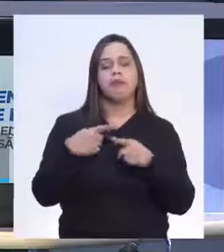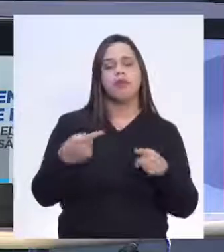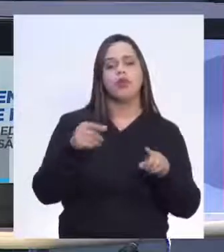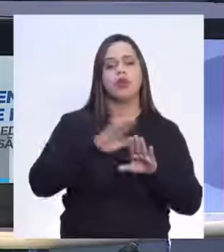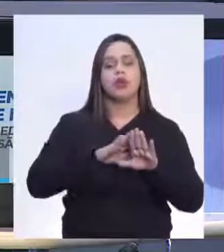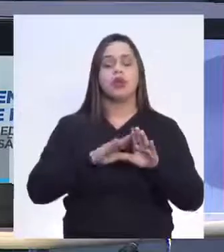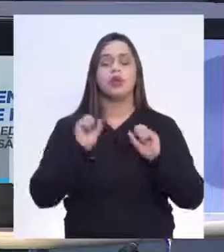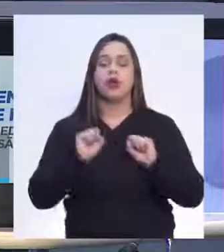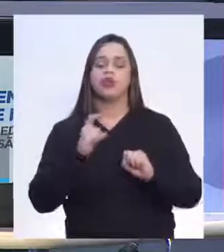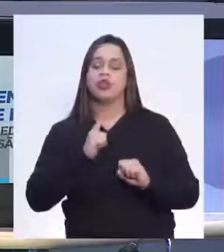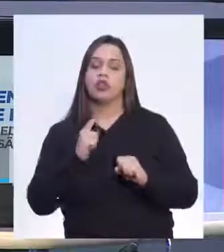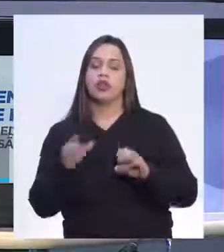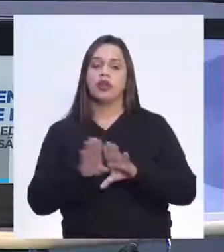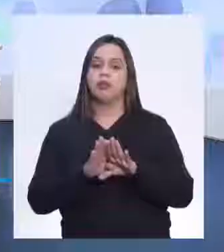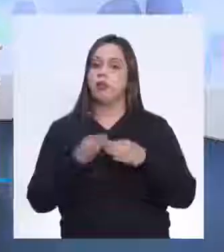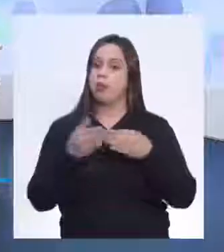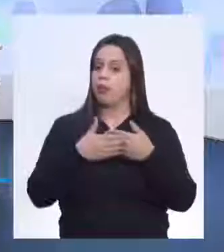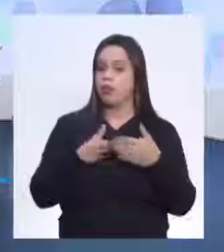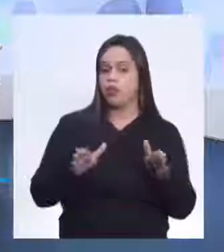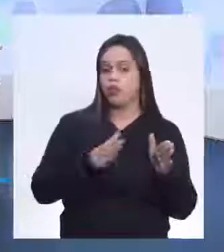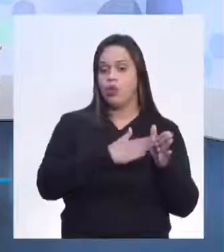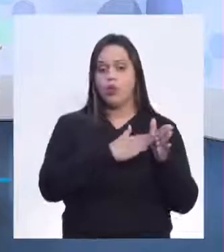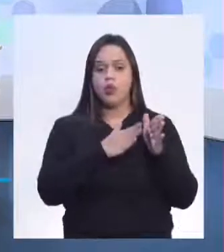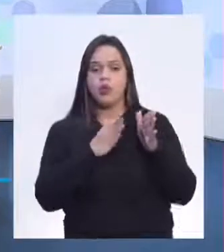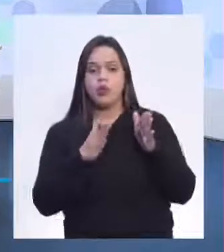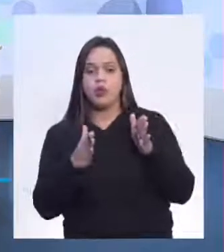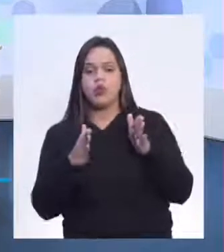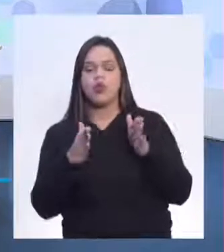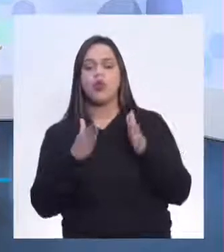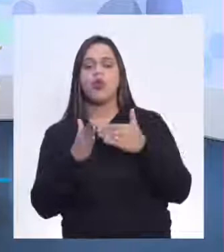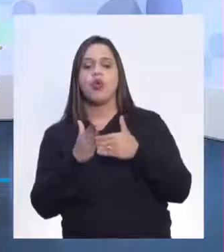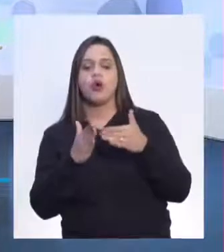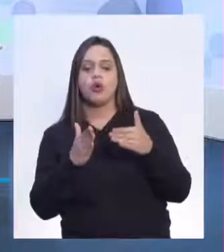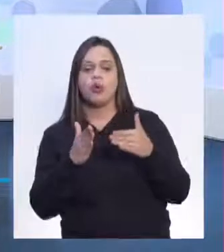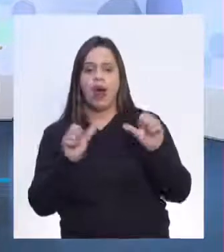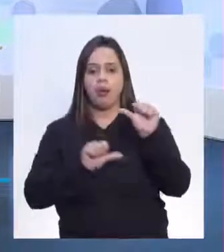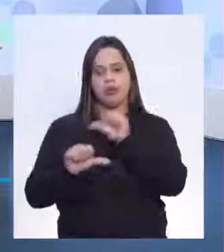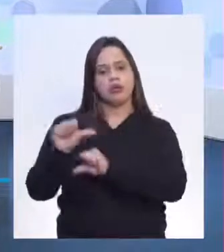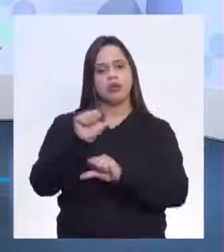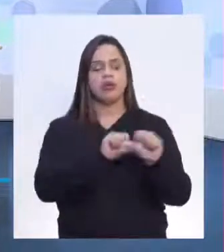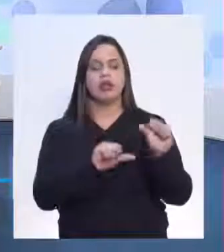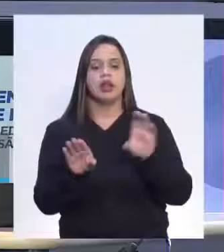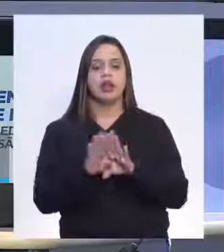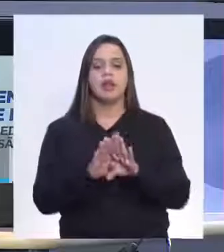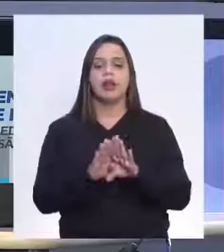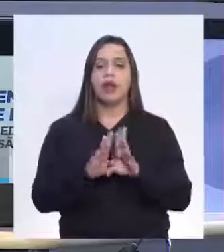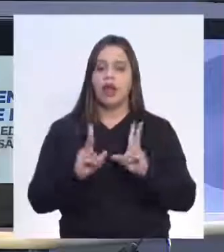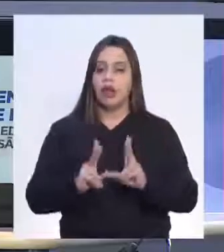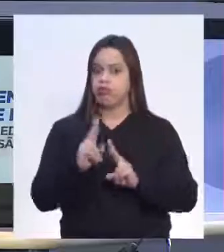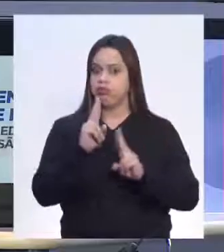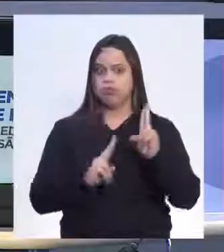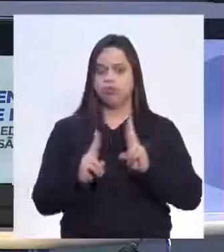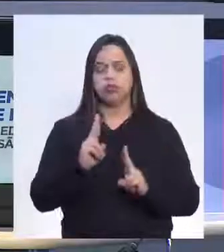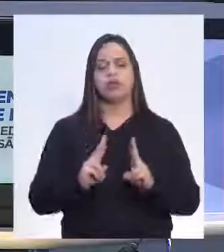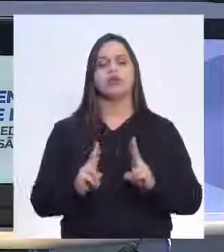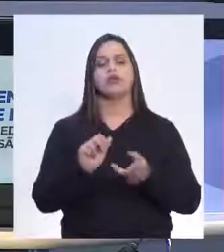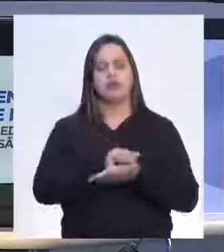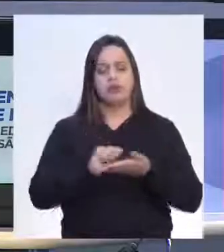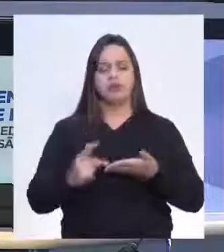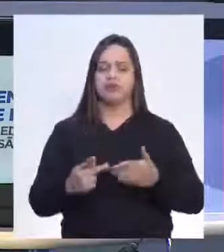ter uma para abertura. Você pode né? fazer uma para abertura, pra outra transição, para às transição. vezes, Você né? pode editar bem legal lá no Anchor,